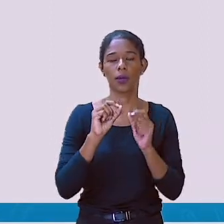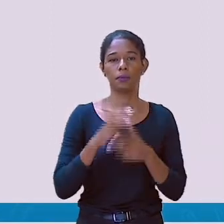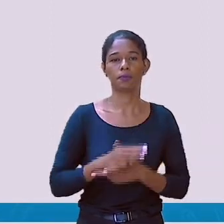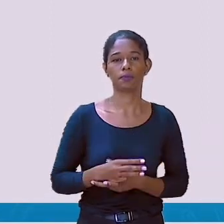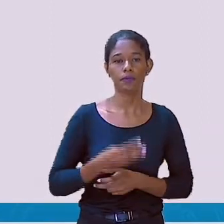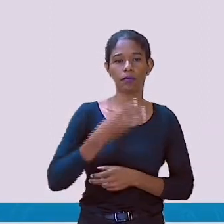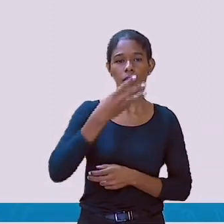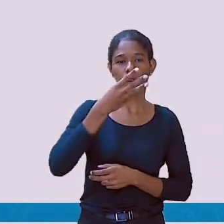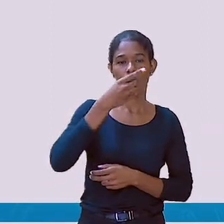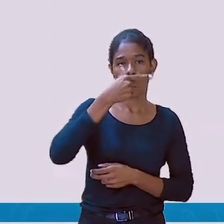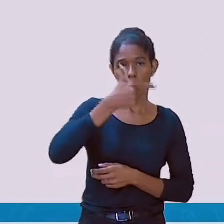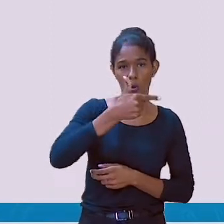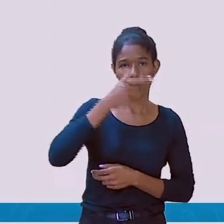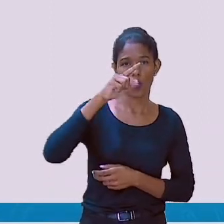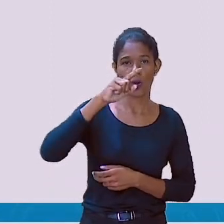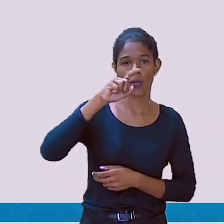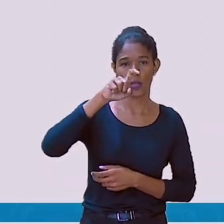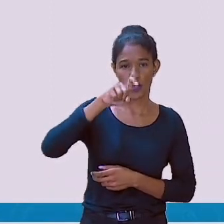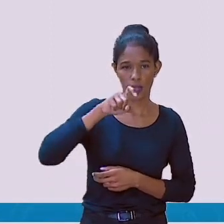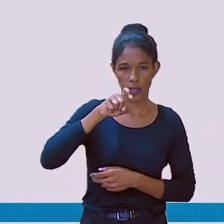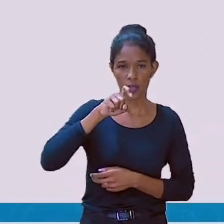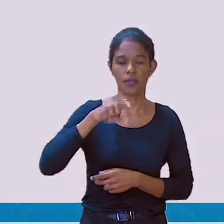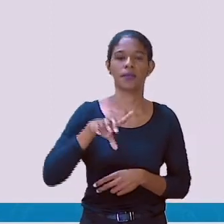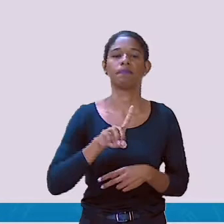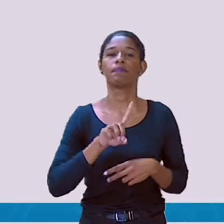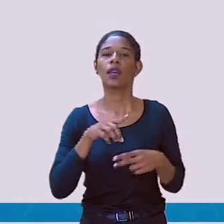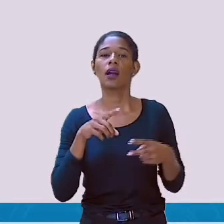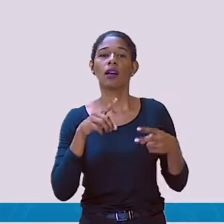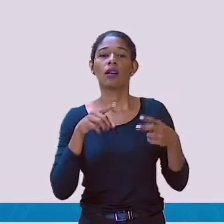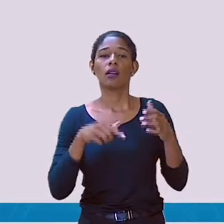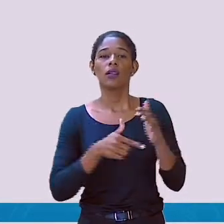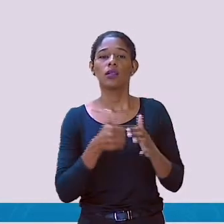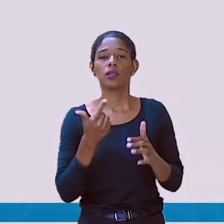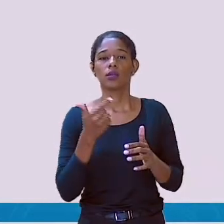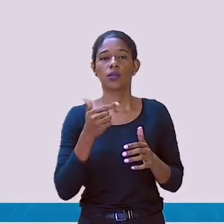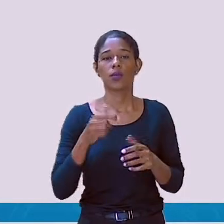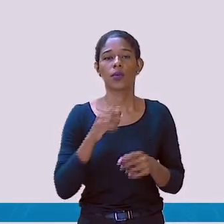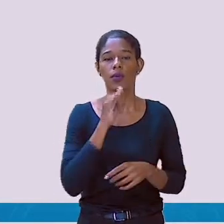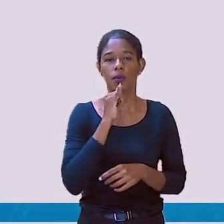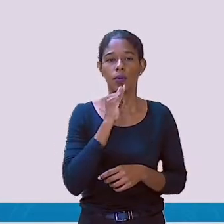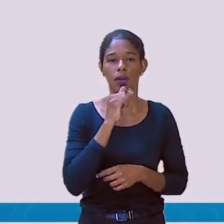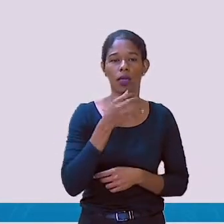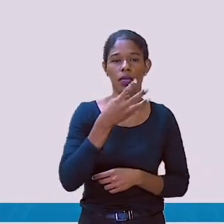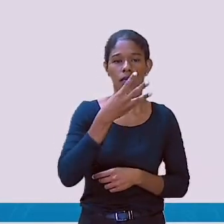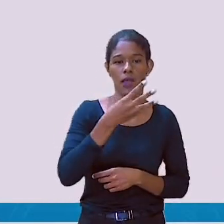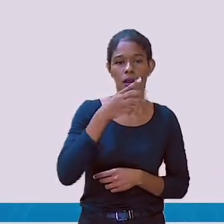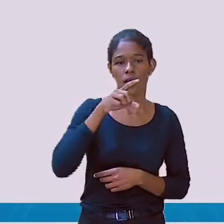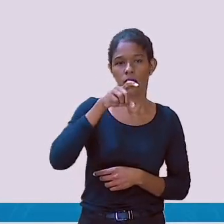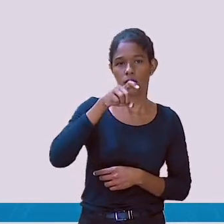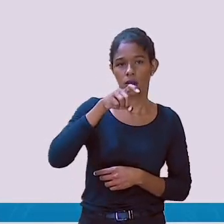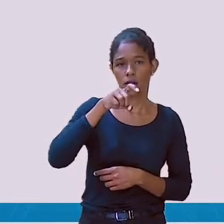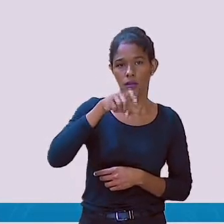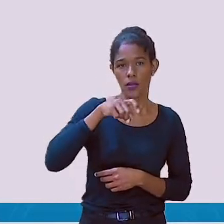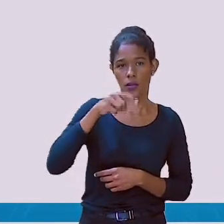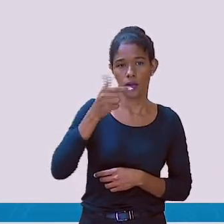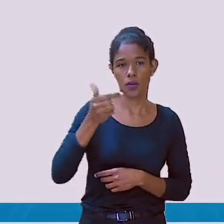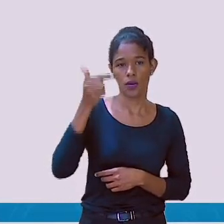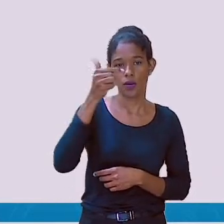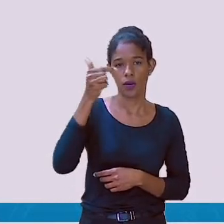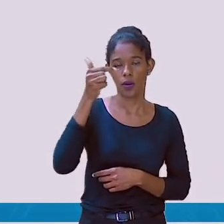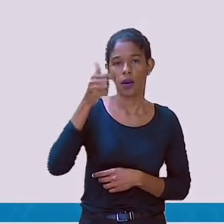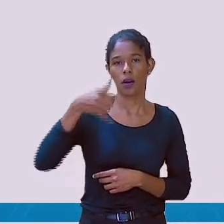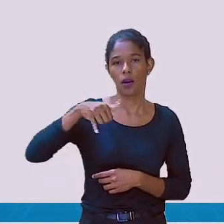coeficiente. As letras junto com o expoente x ao quadrado, y ao quadrado, é chamado